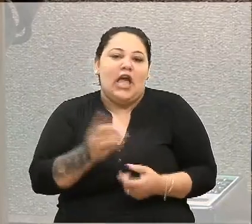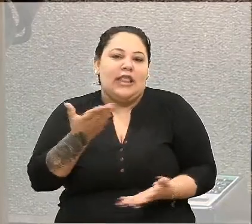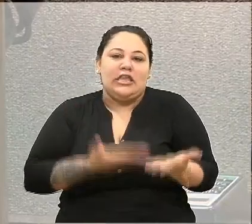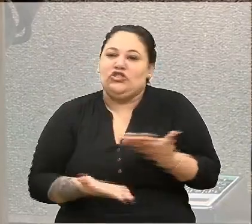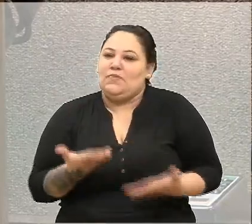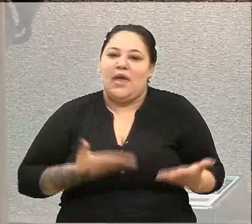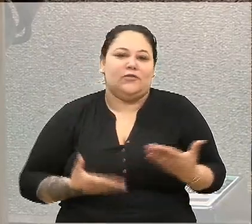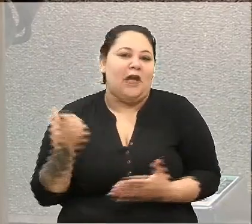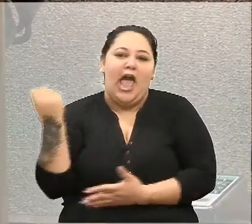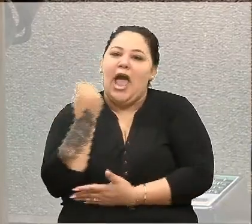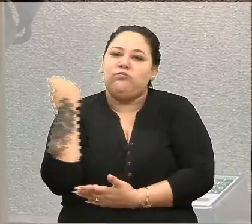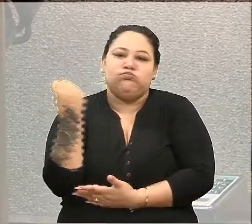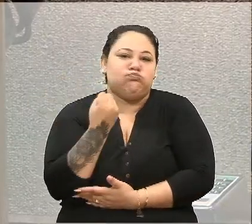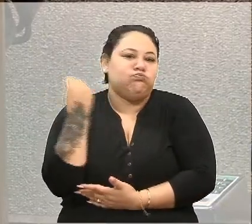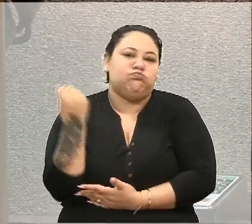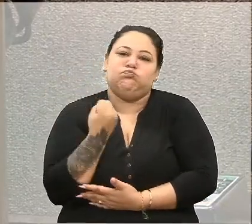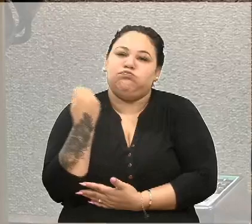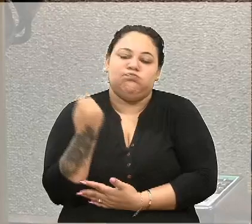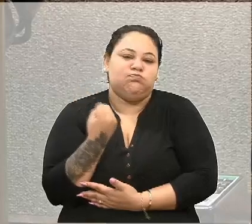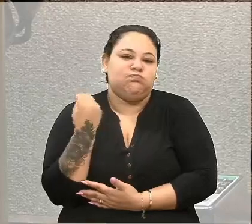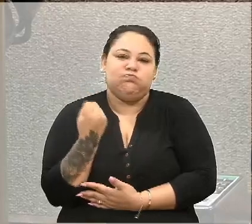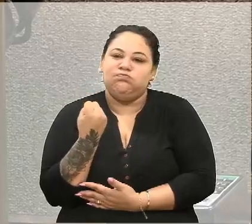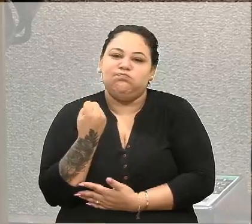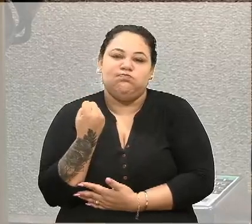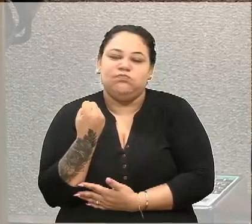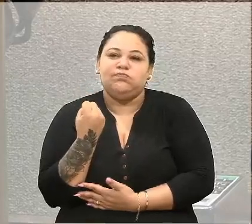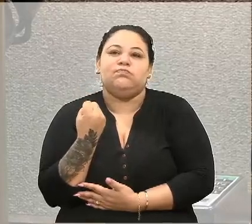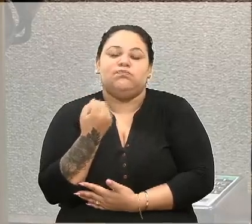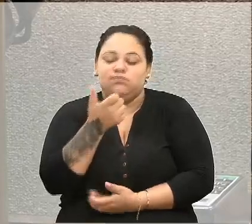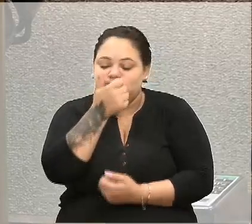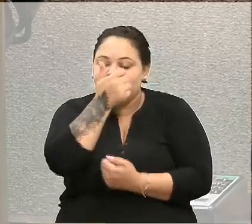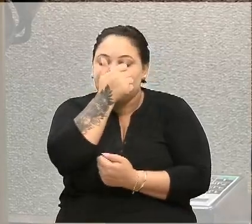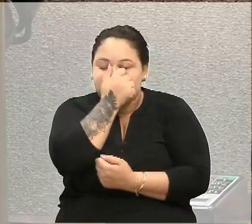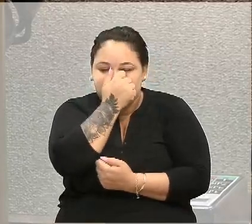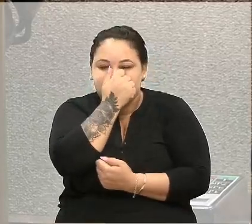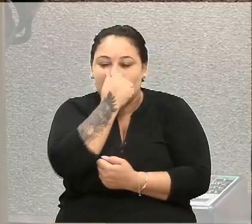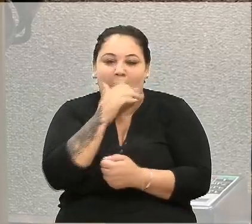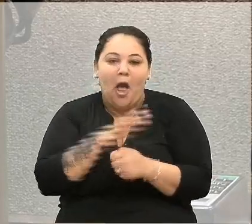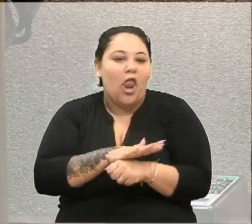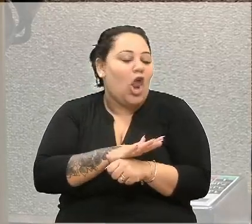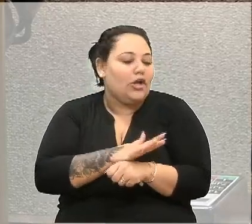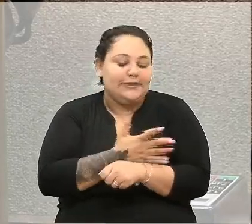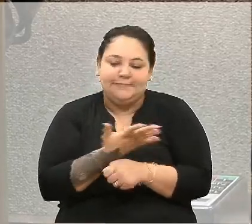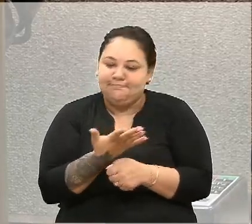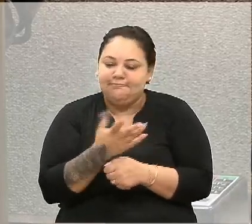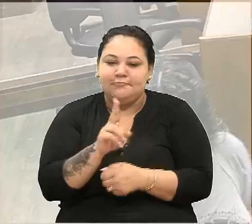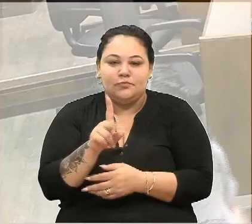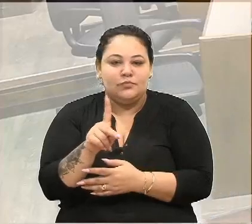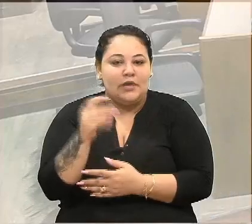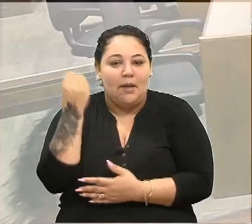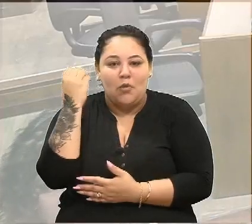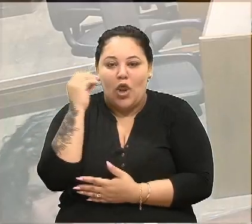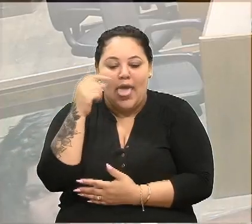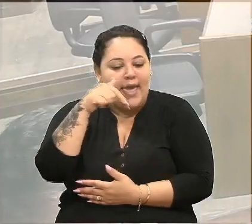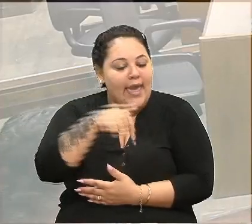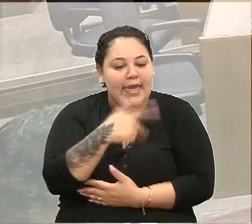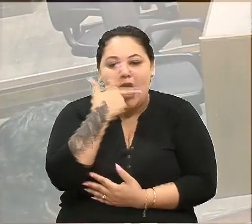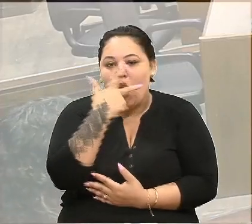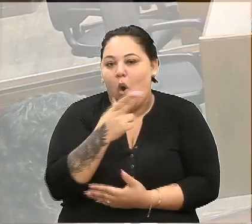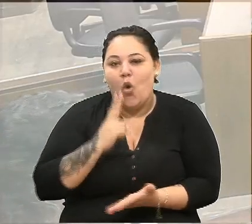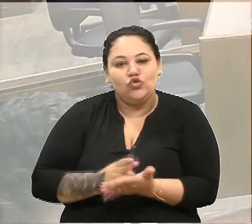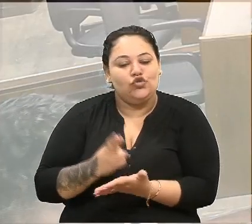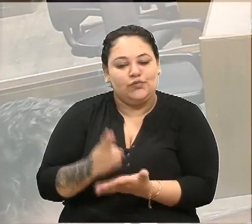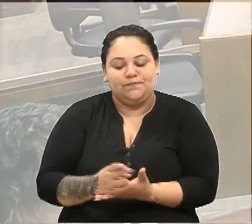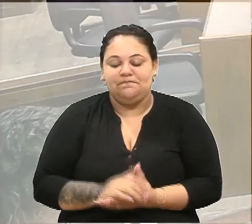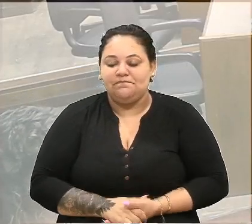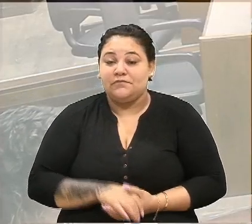urgência e emergência, superlota as UPAs da capital, e aqui não seria diferente. Obrigado. Vereador Fiuza, só